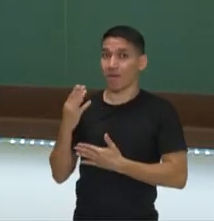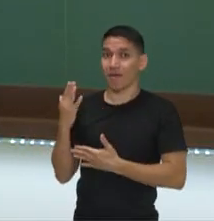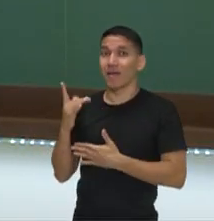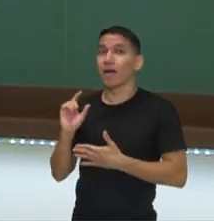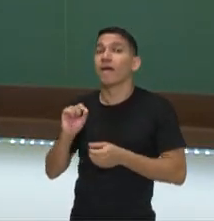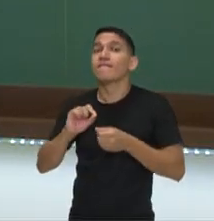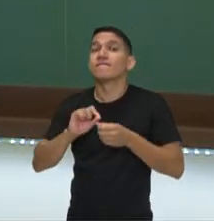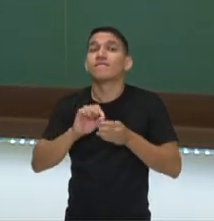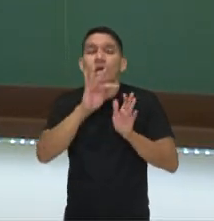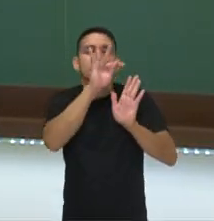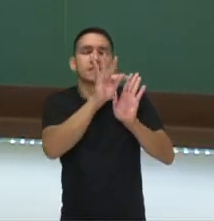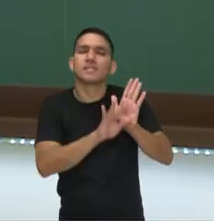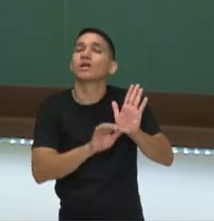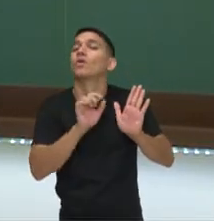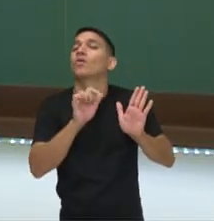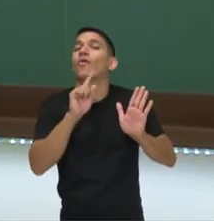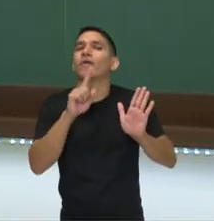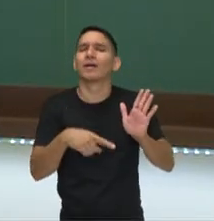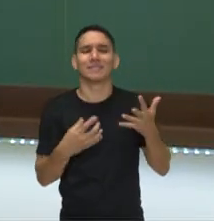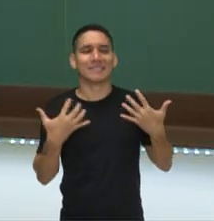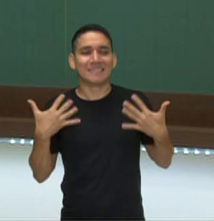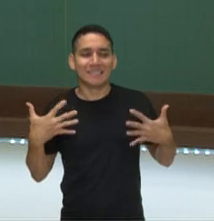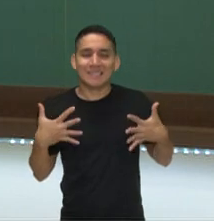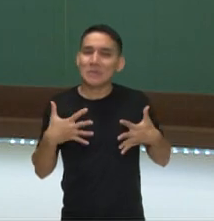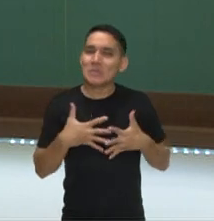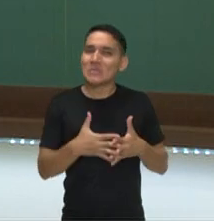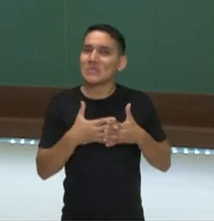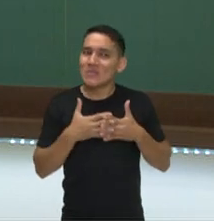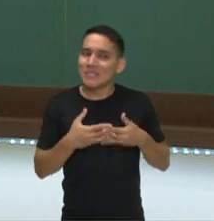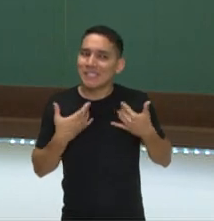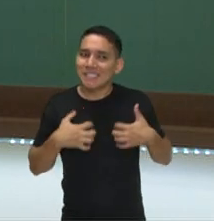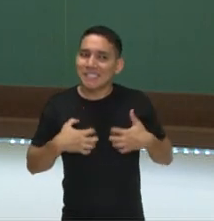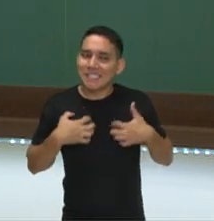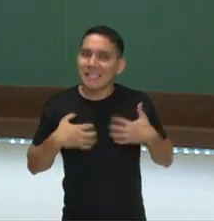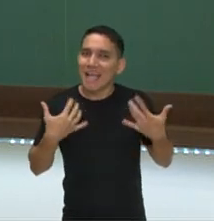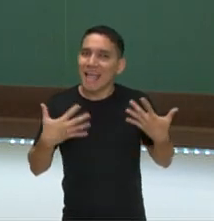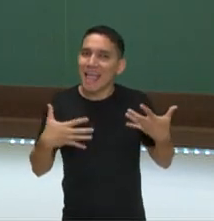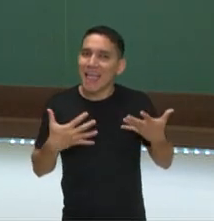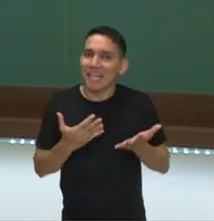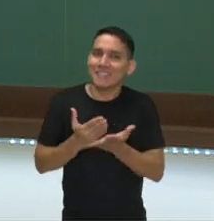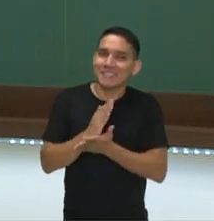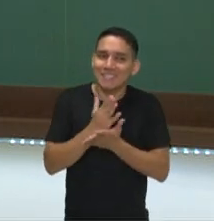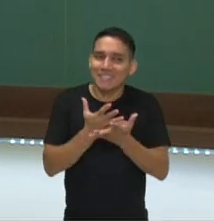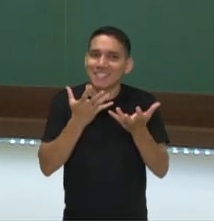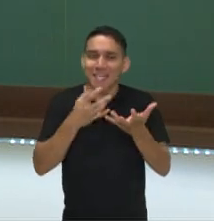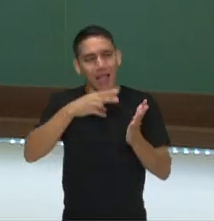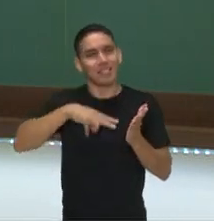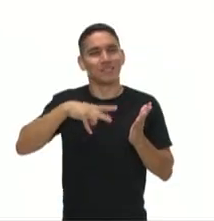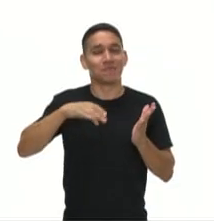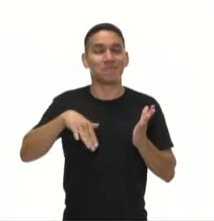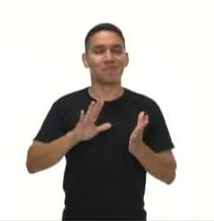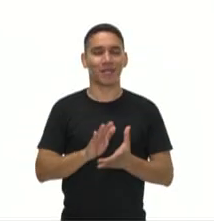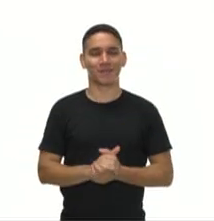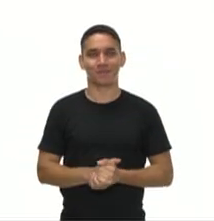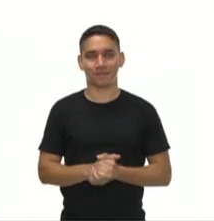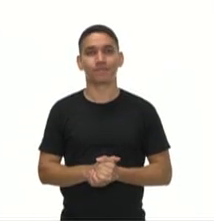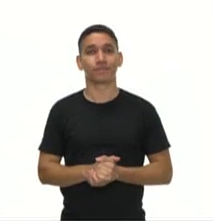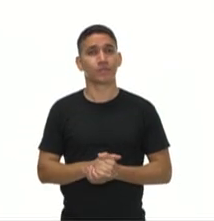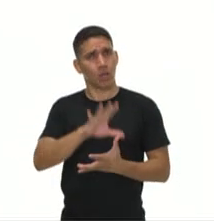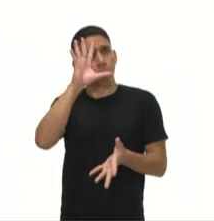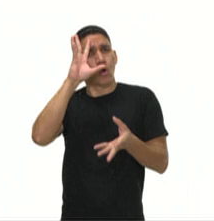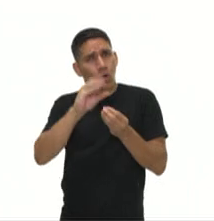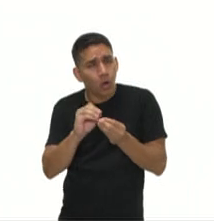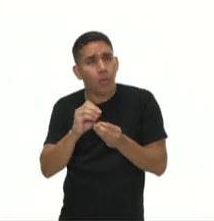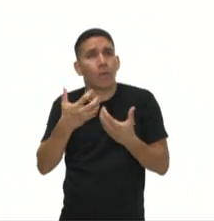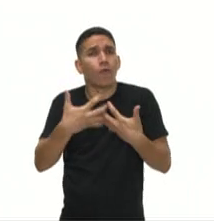faz o texto tão intrigante, né? Tão bom de ser lido. Compreendemos o funcionamento da